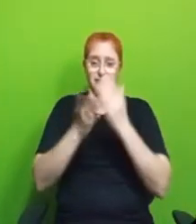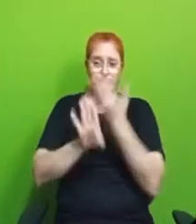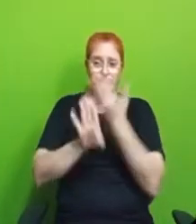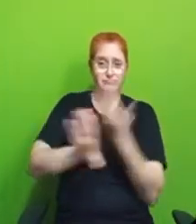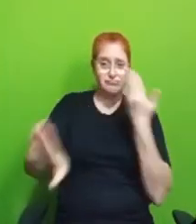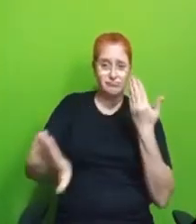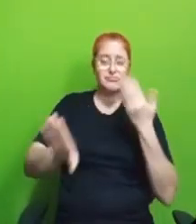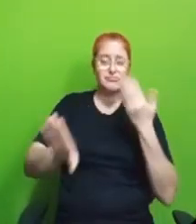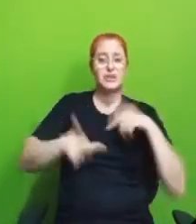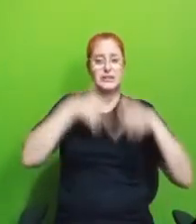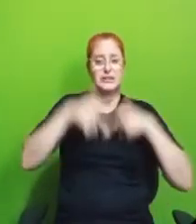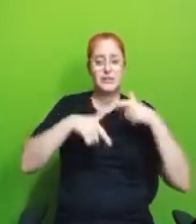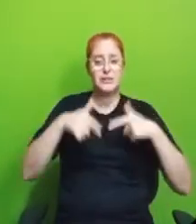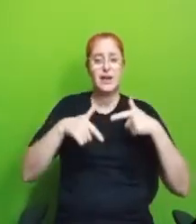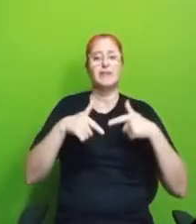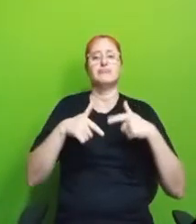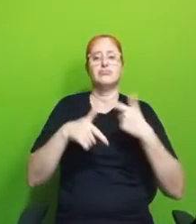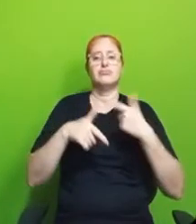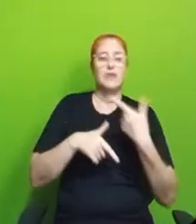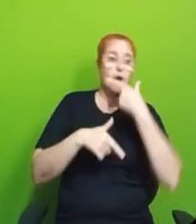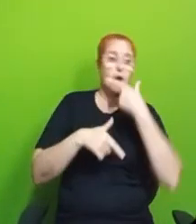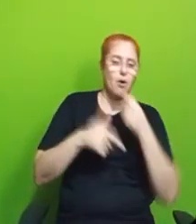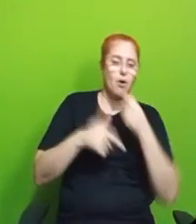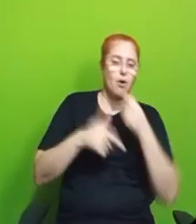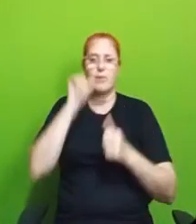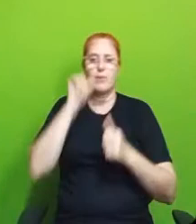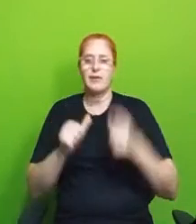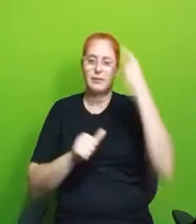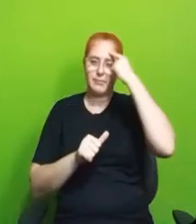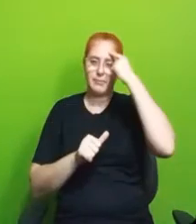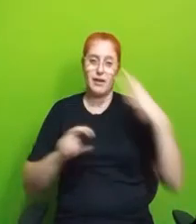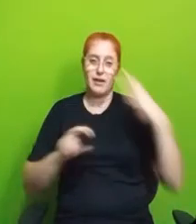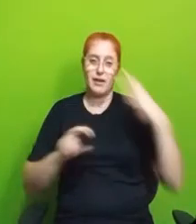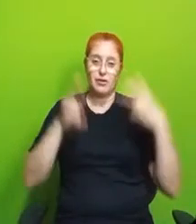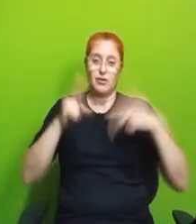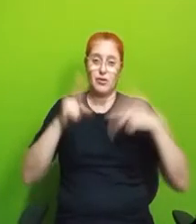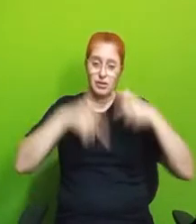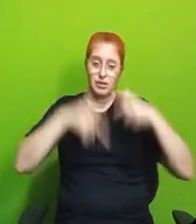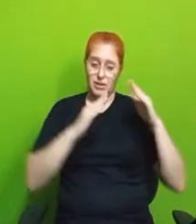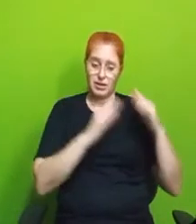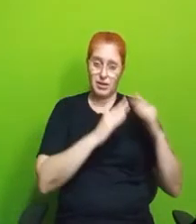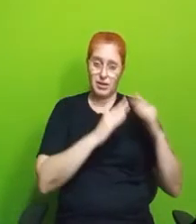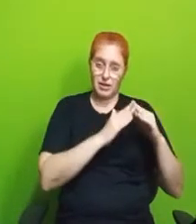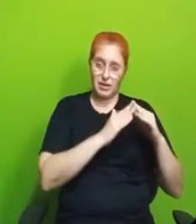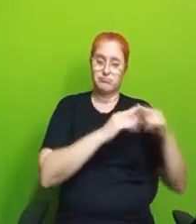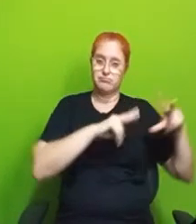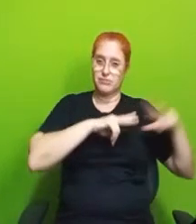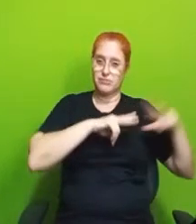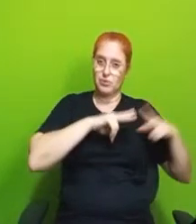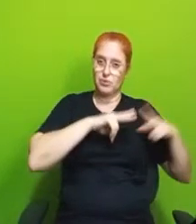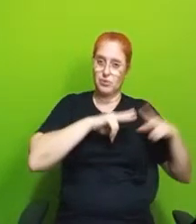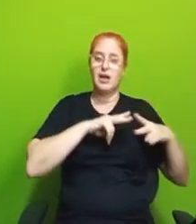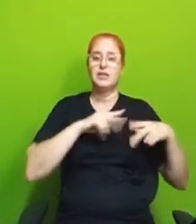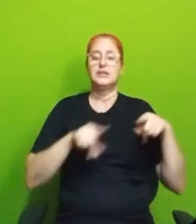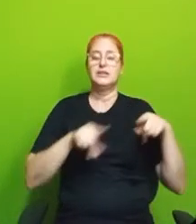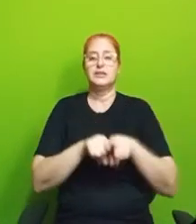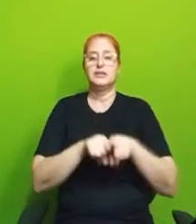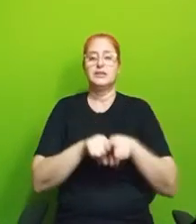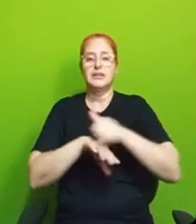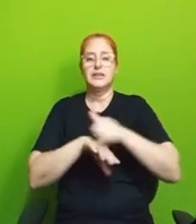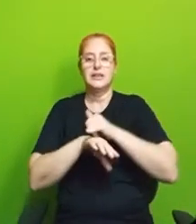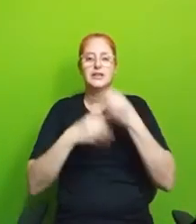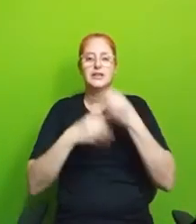contribuição de pensar o valor do trabalho doméstico, né, pensar os mecanismos que mantêm essa divisão sexual do